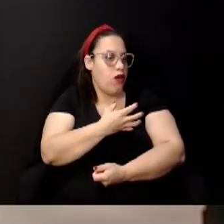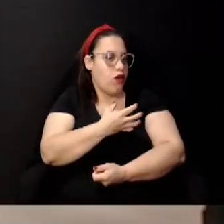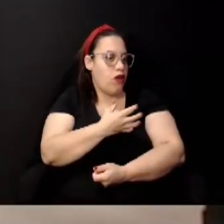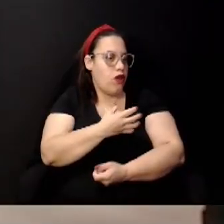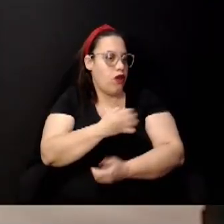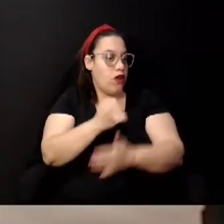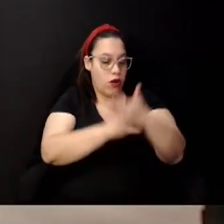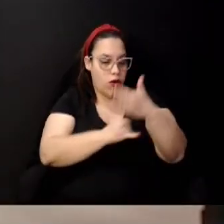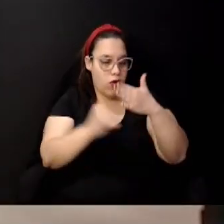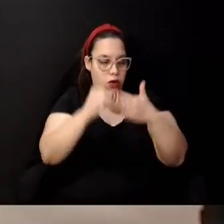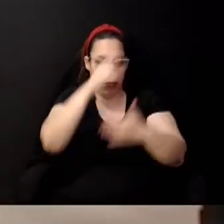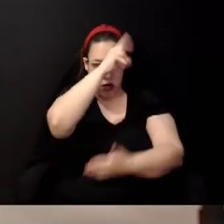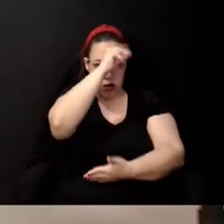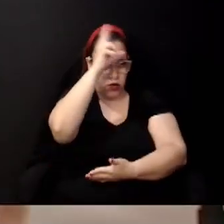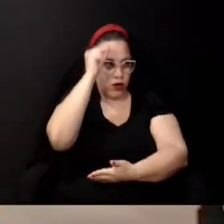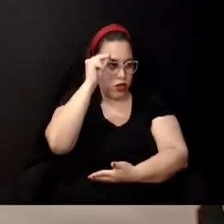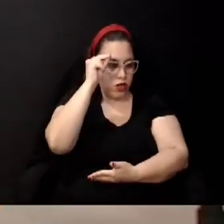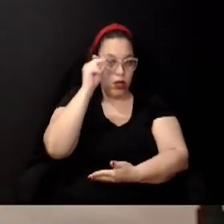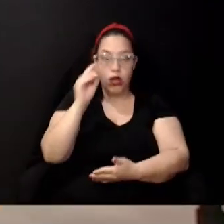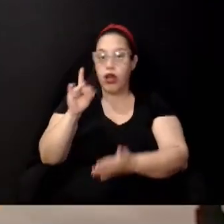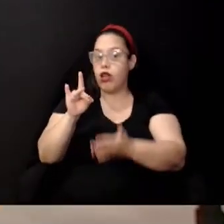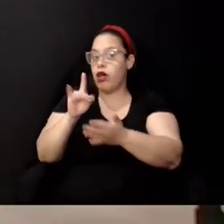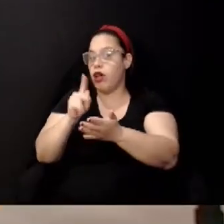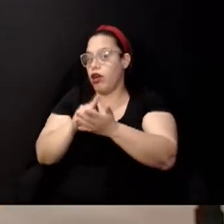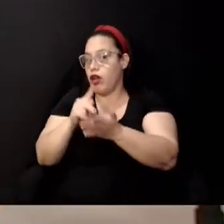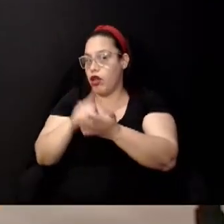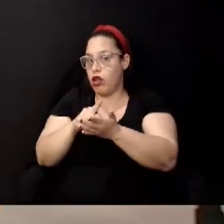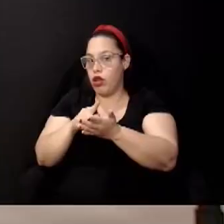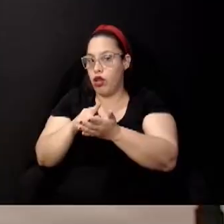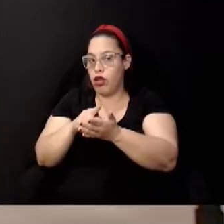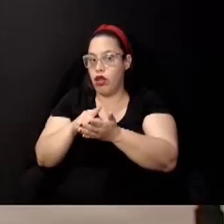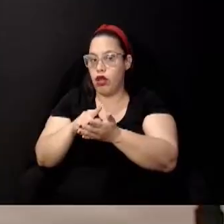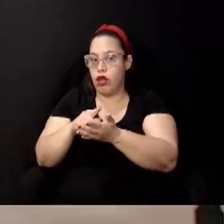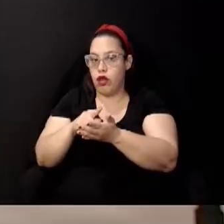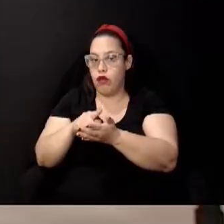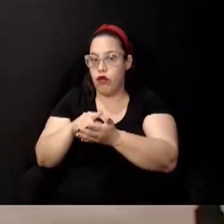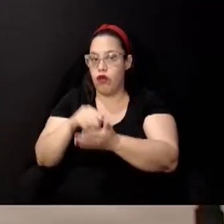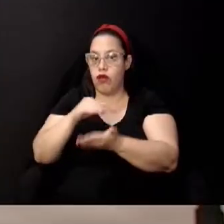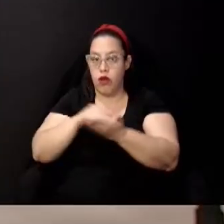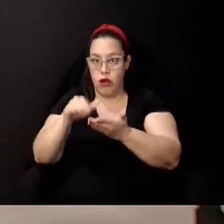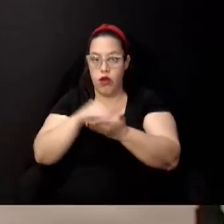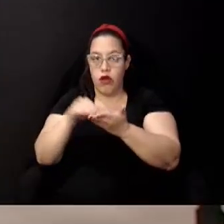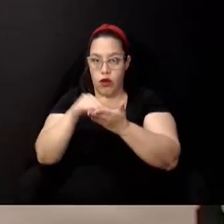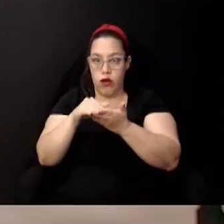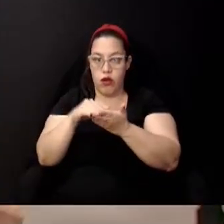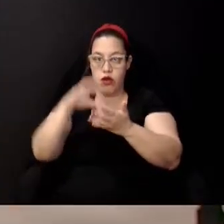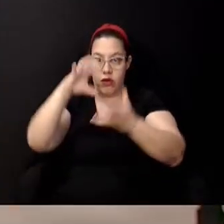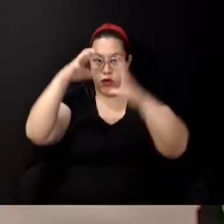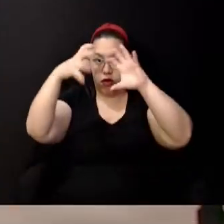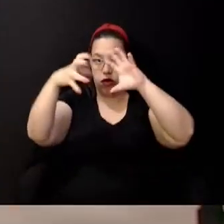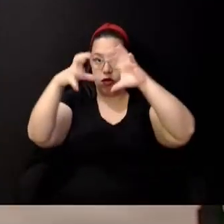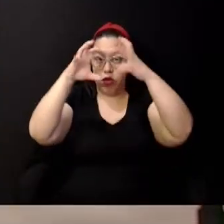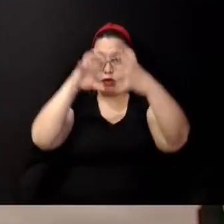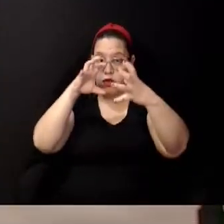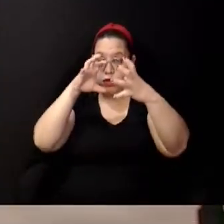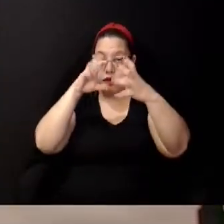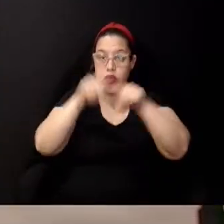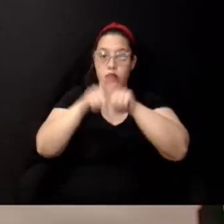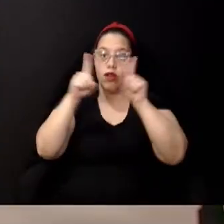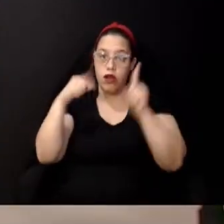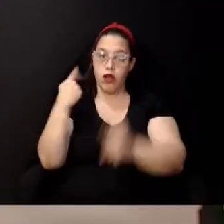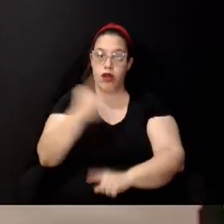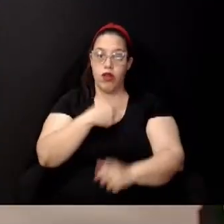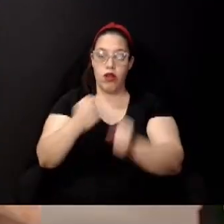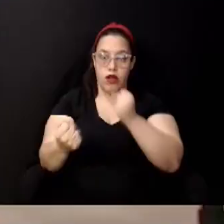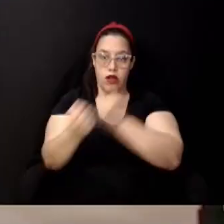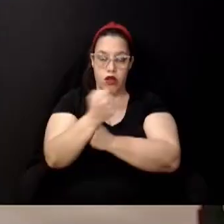prefeitura, é isso? Na verdade, seria subordinado à Secretaria do Clima, porque eu entendo que é responsável, mas a nossa defesa é que sejam